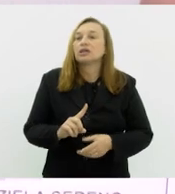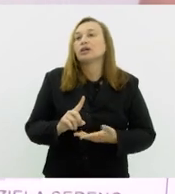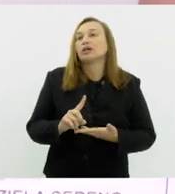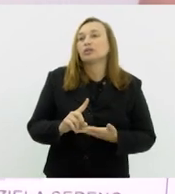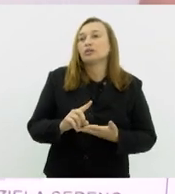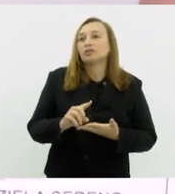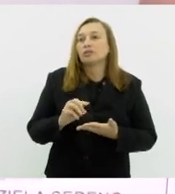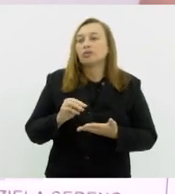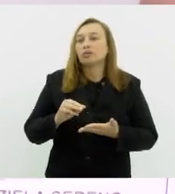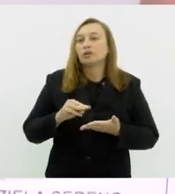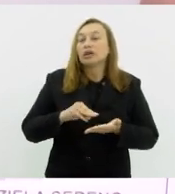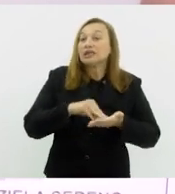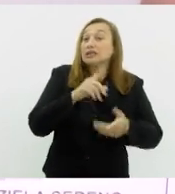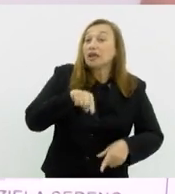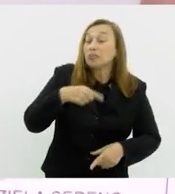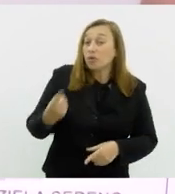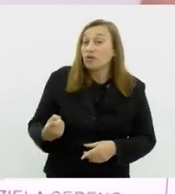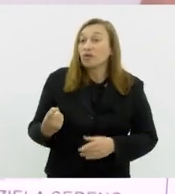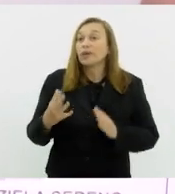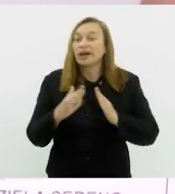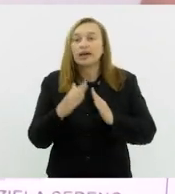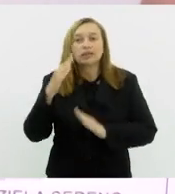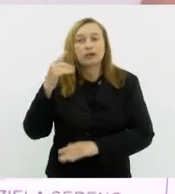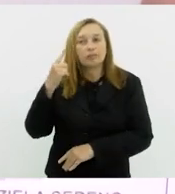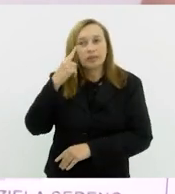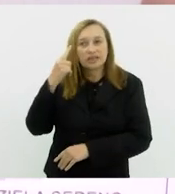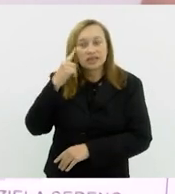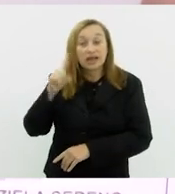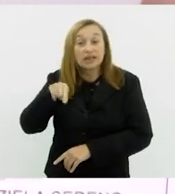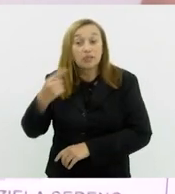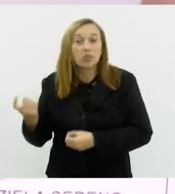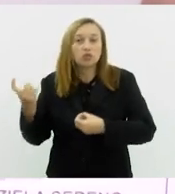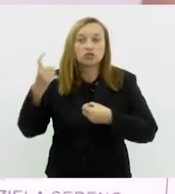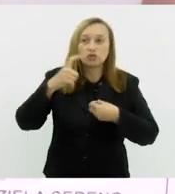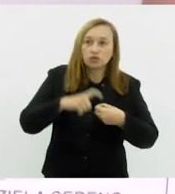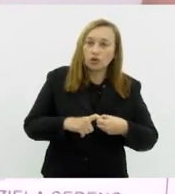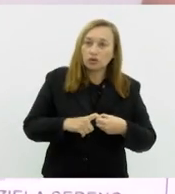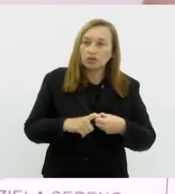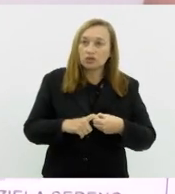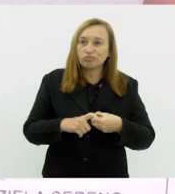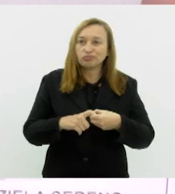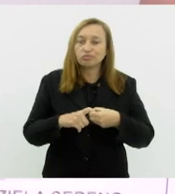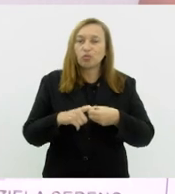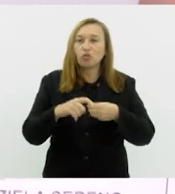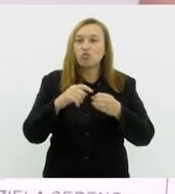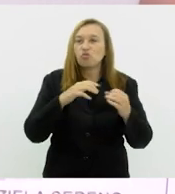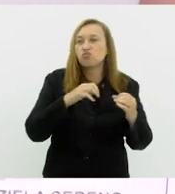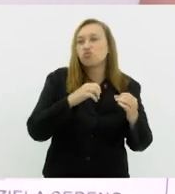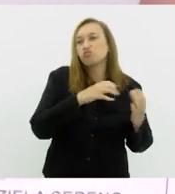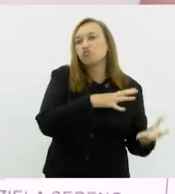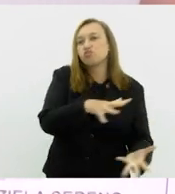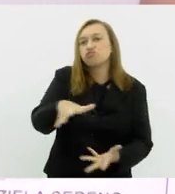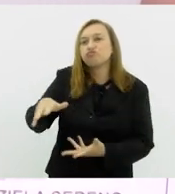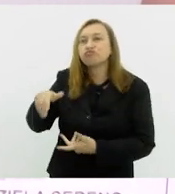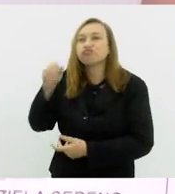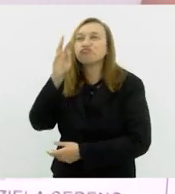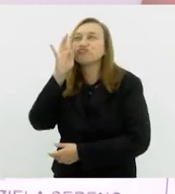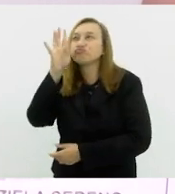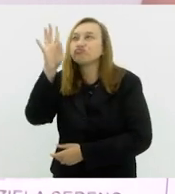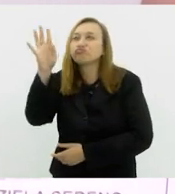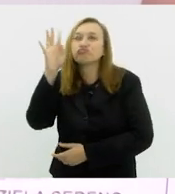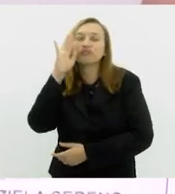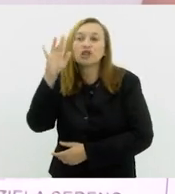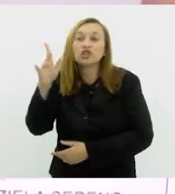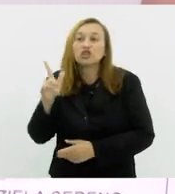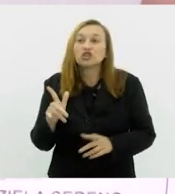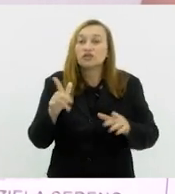essa reflexão e aí ela volta. Quando ela volta, a um mundo de imaginação, a um mundo diferente daquilo que ela está